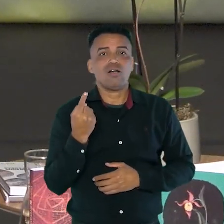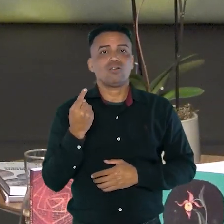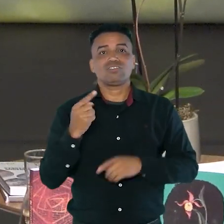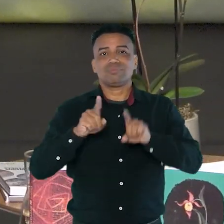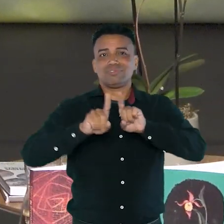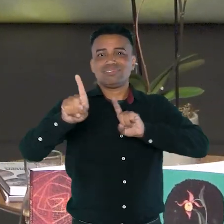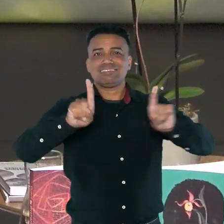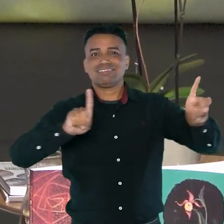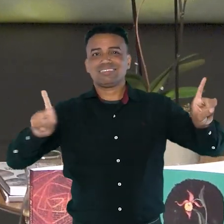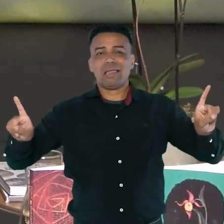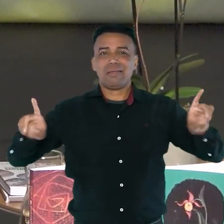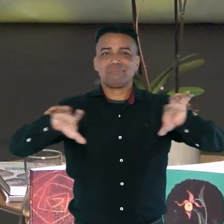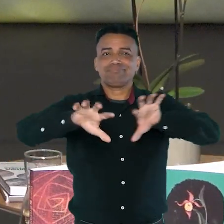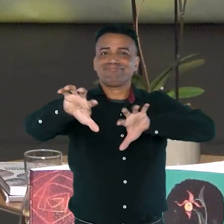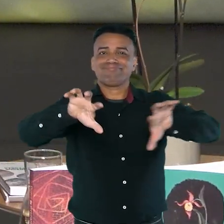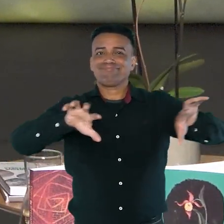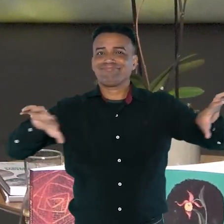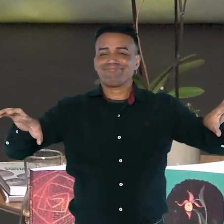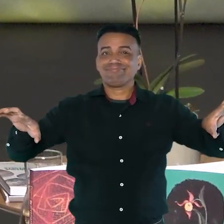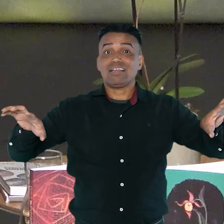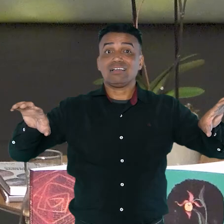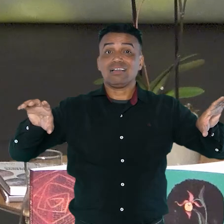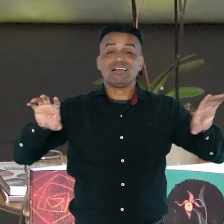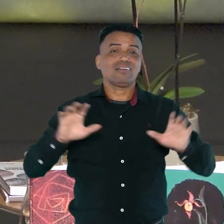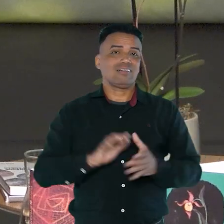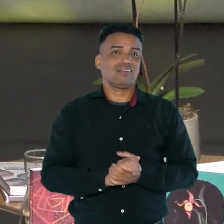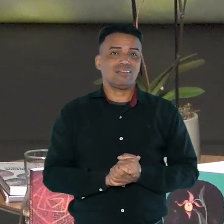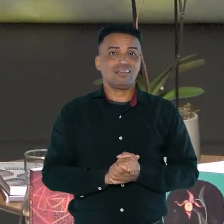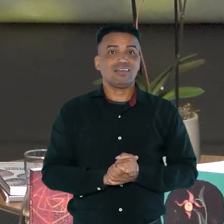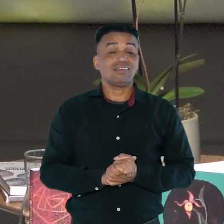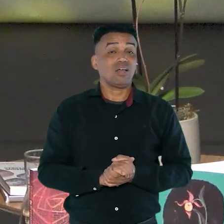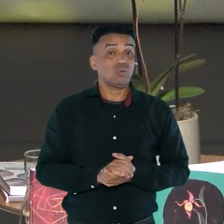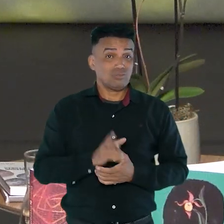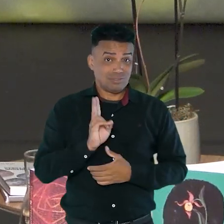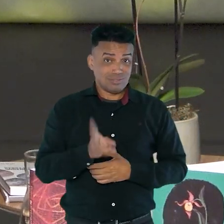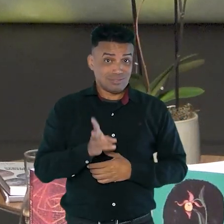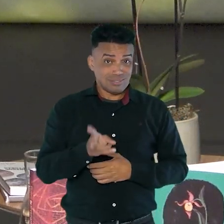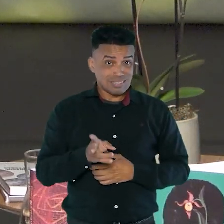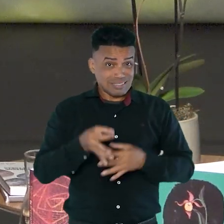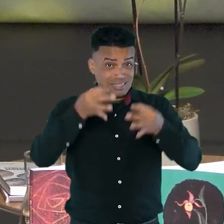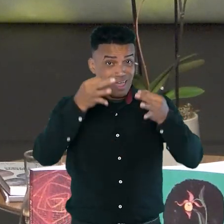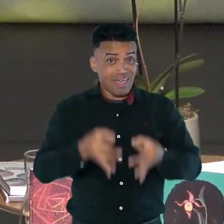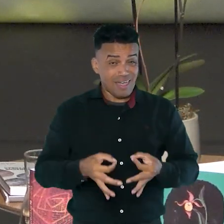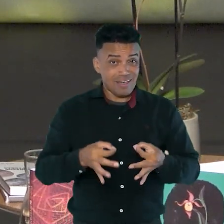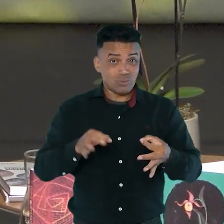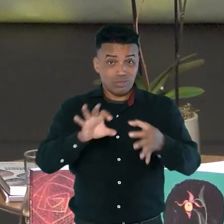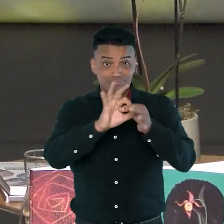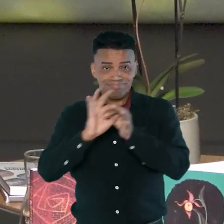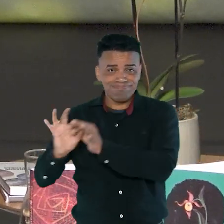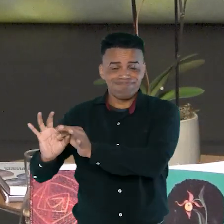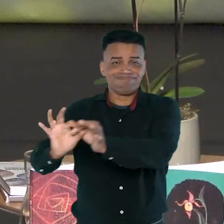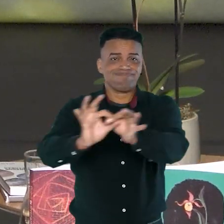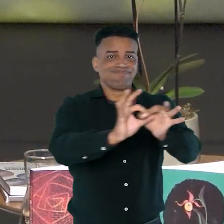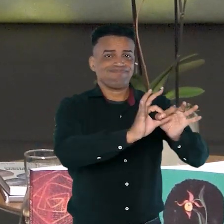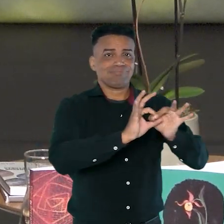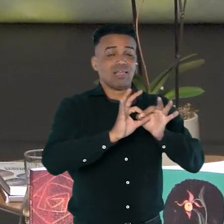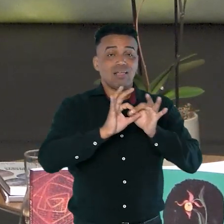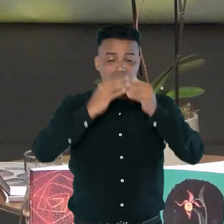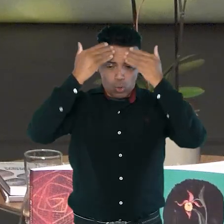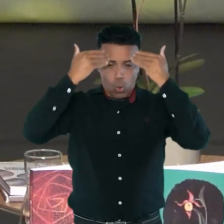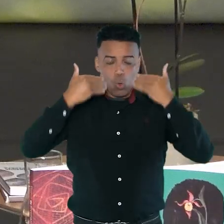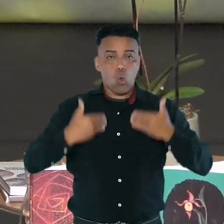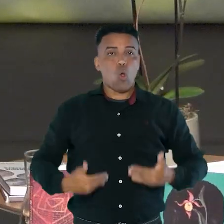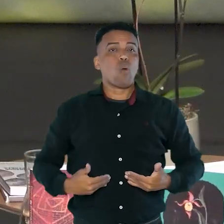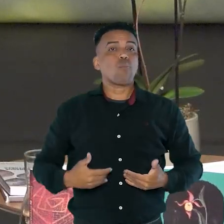estamos distantes, mano. O cérebro é uma frequência. O cérebro leva teu corpo